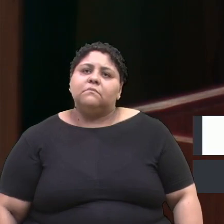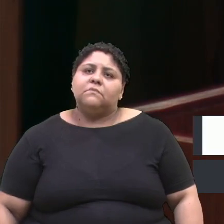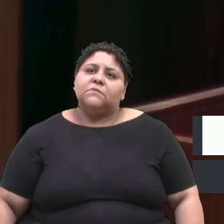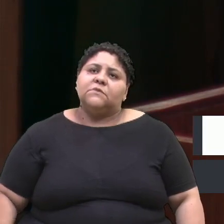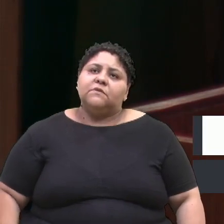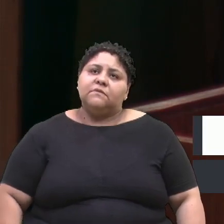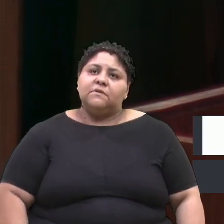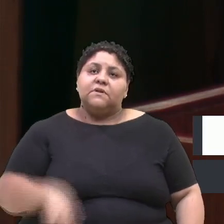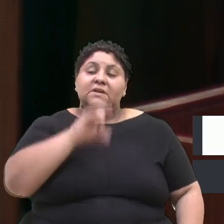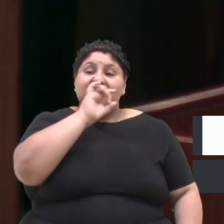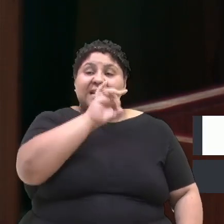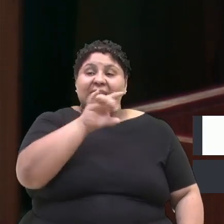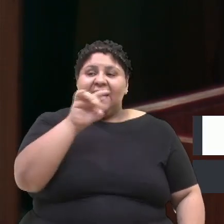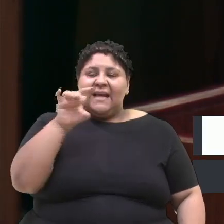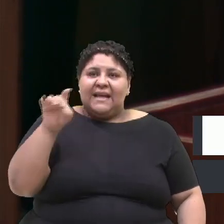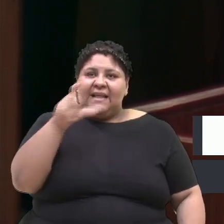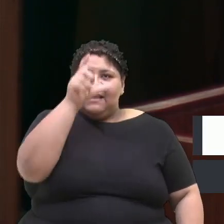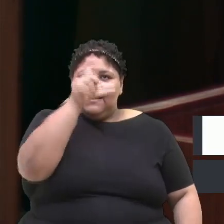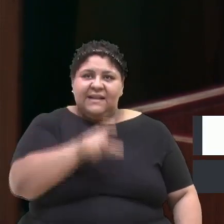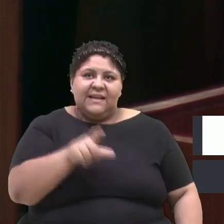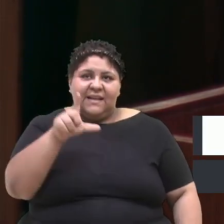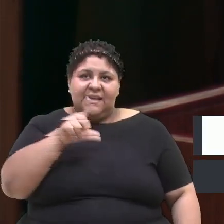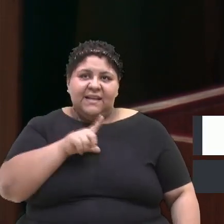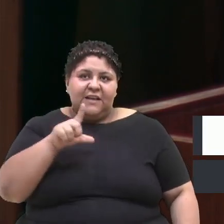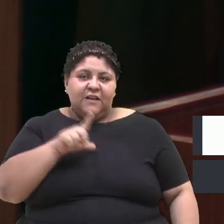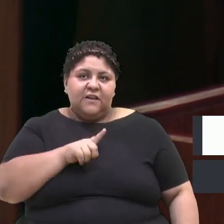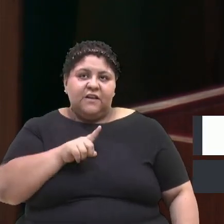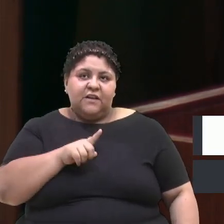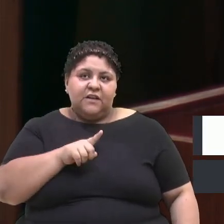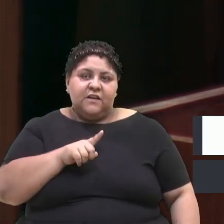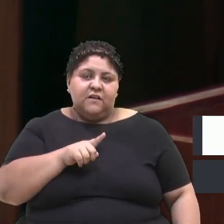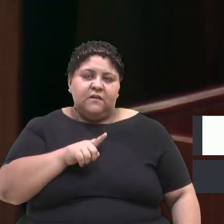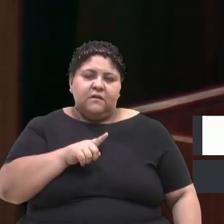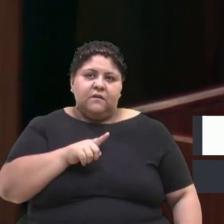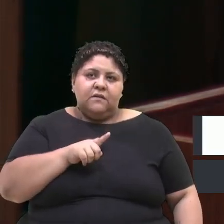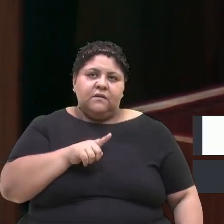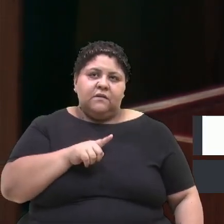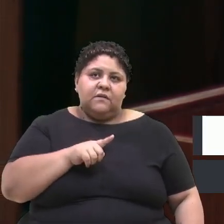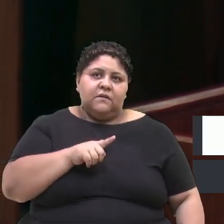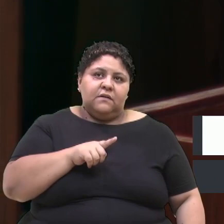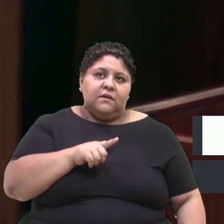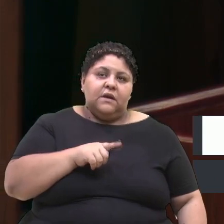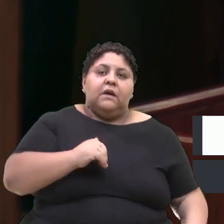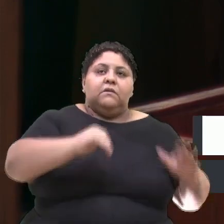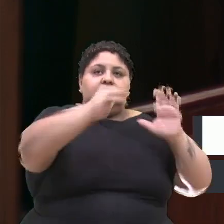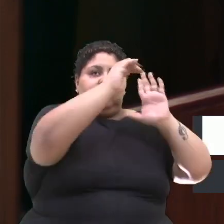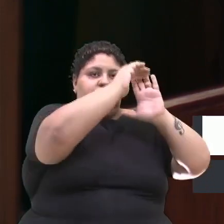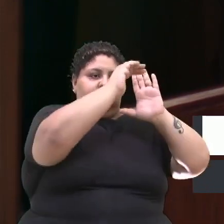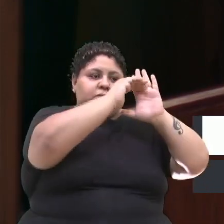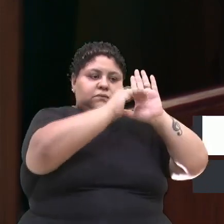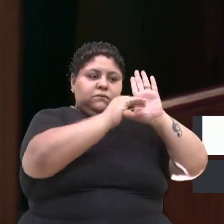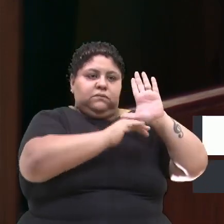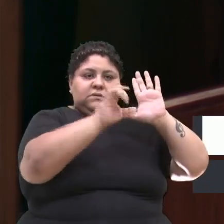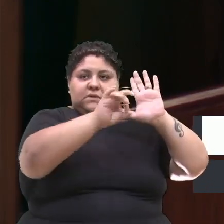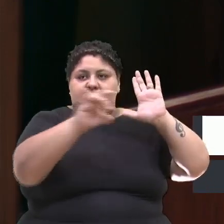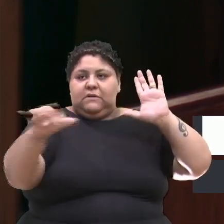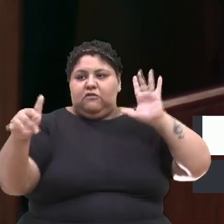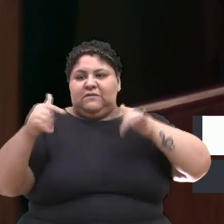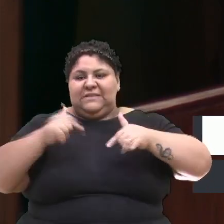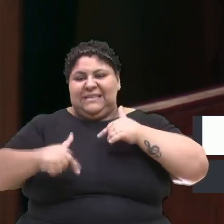cada colega aqui tem o seu nicho, cada colega aqui tem a sua pauta, cada colega aqui